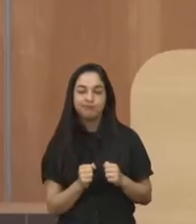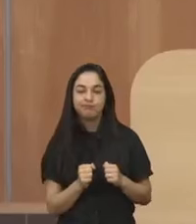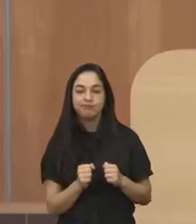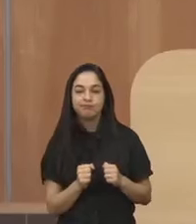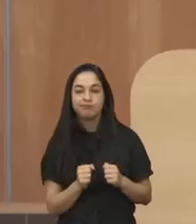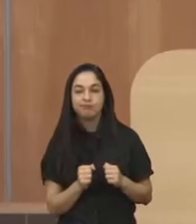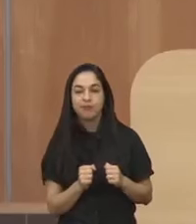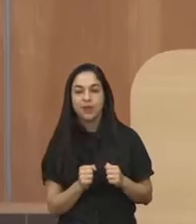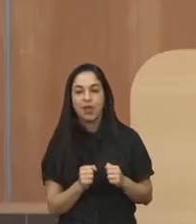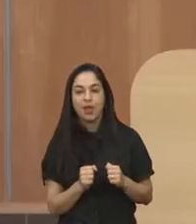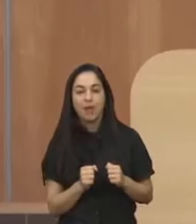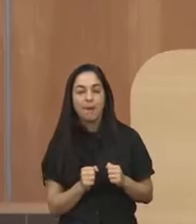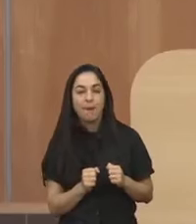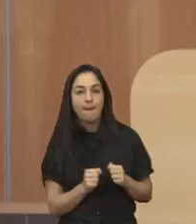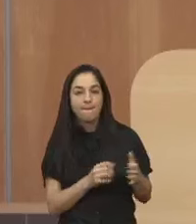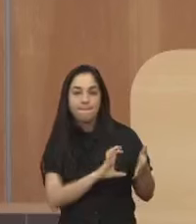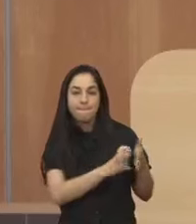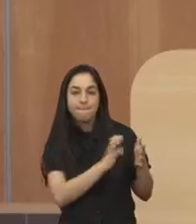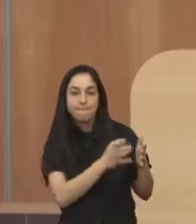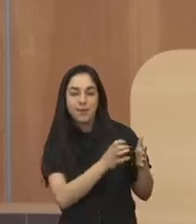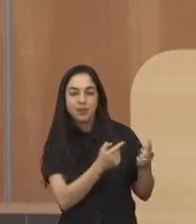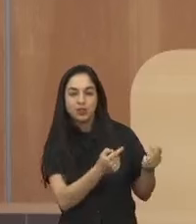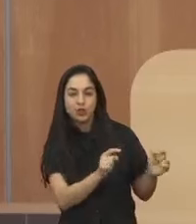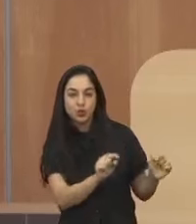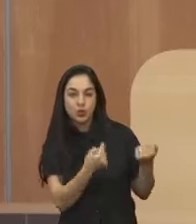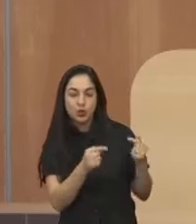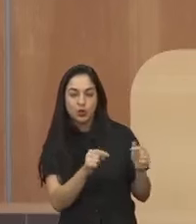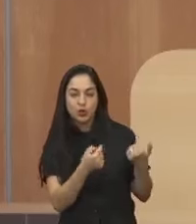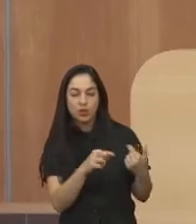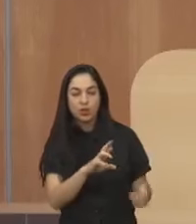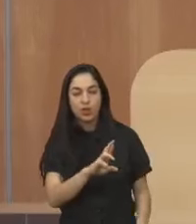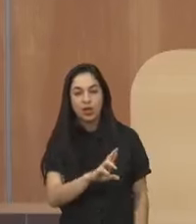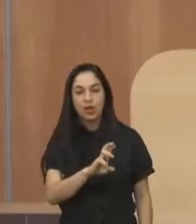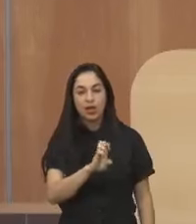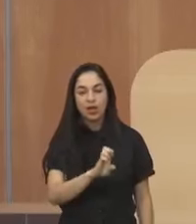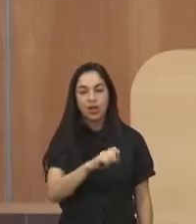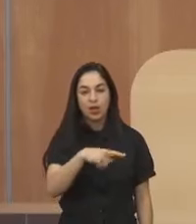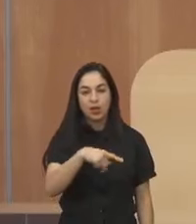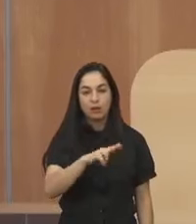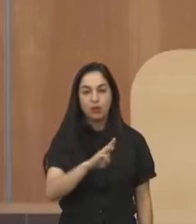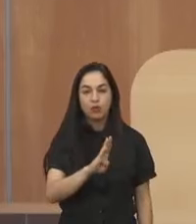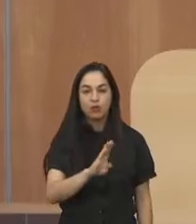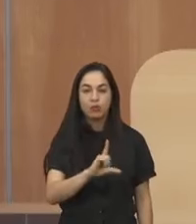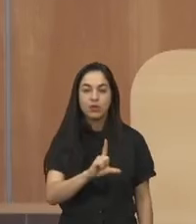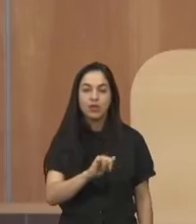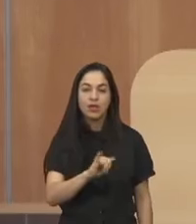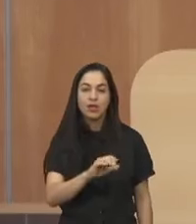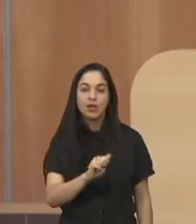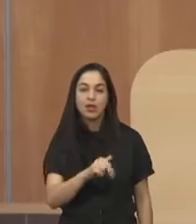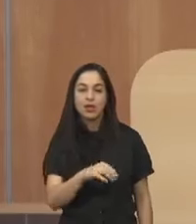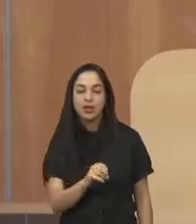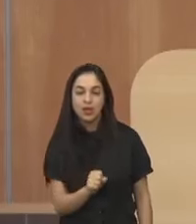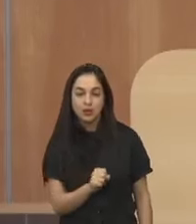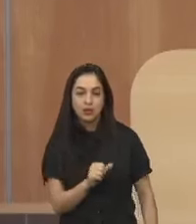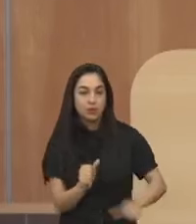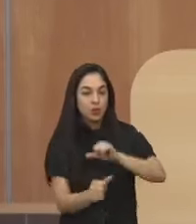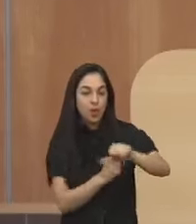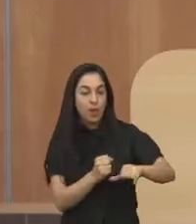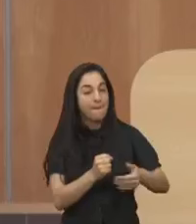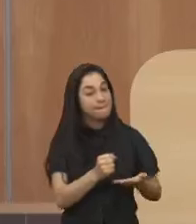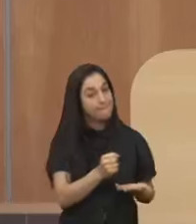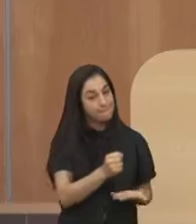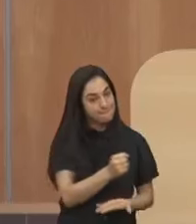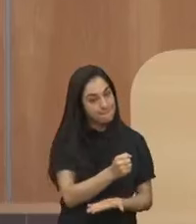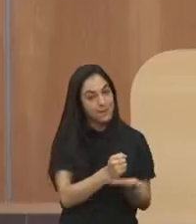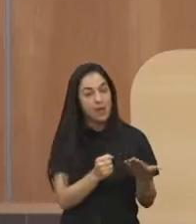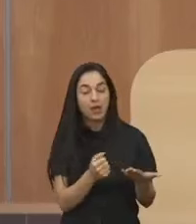para acenar para partido que era de oposição, o Republicanos, e passou a ser base. Eu espero que não seja por isso, espero